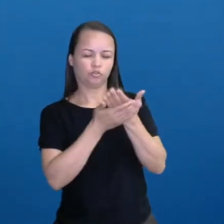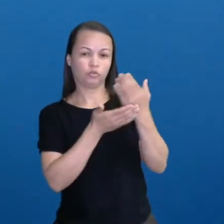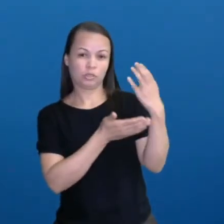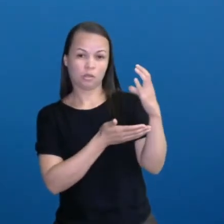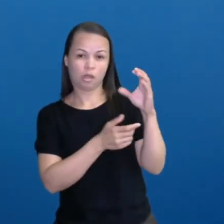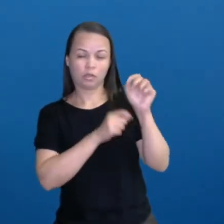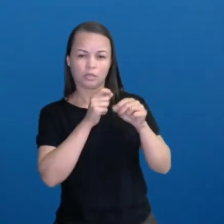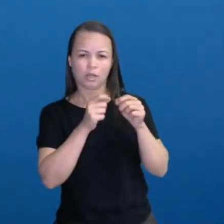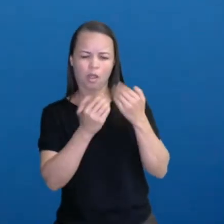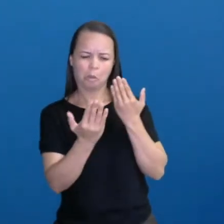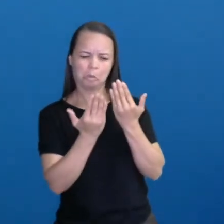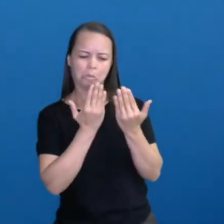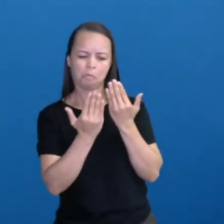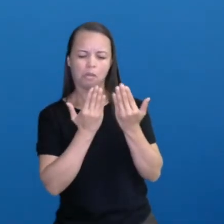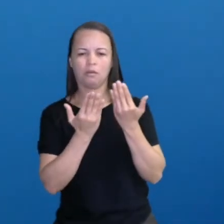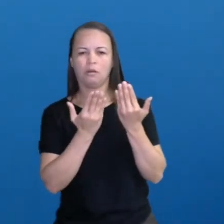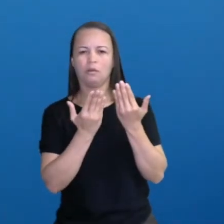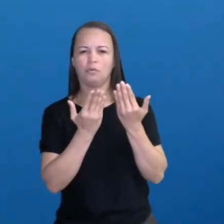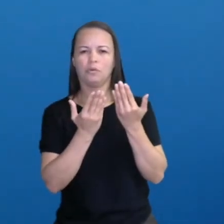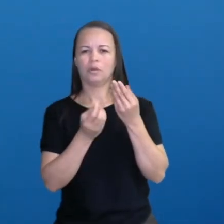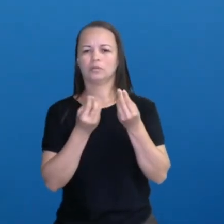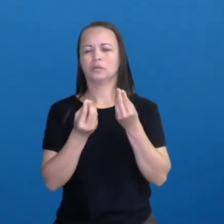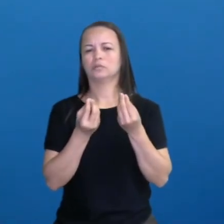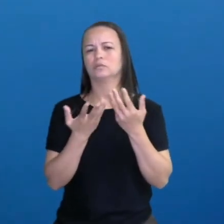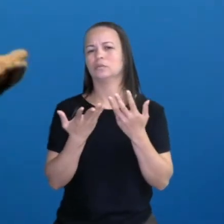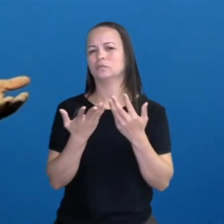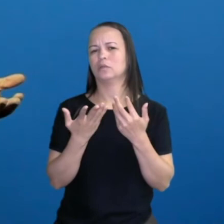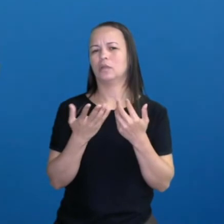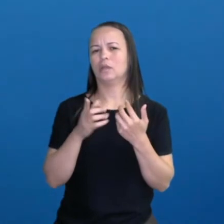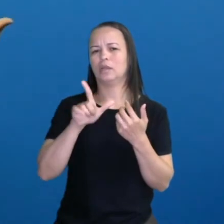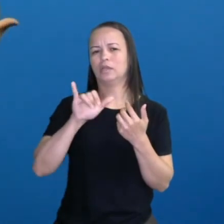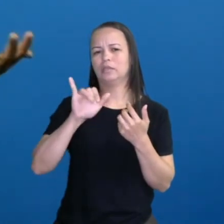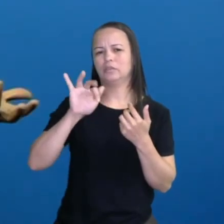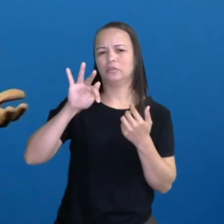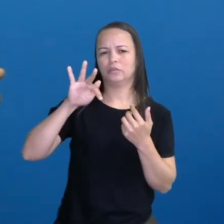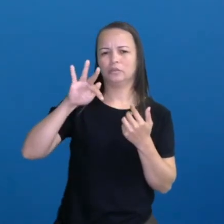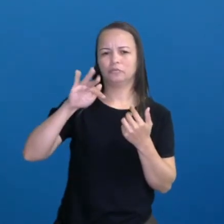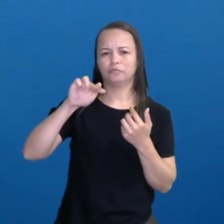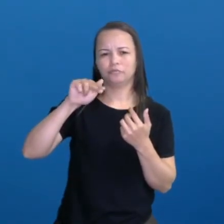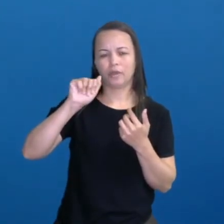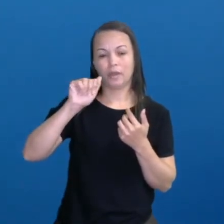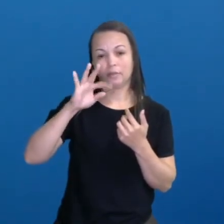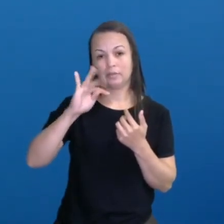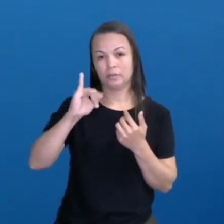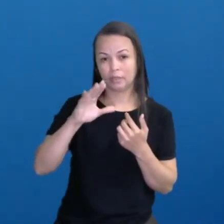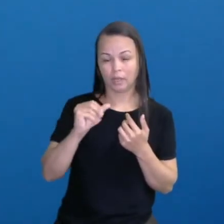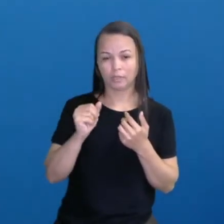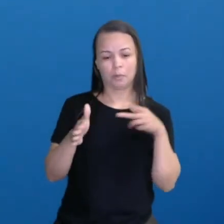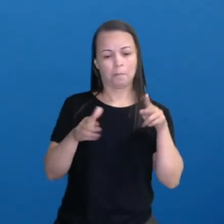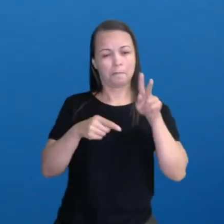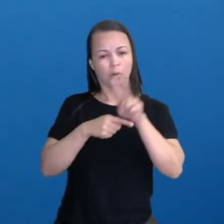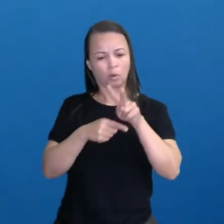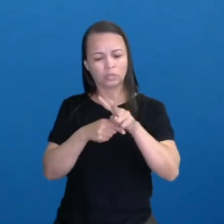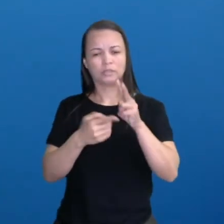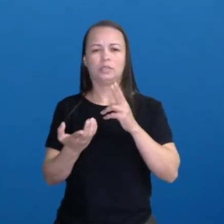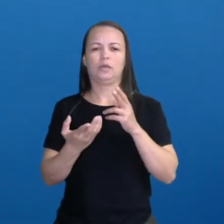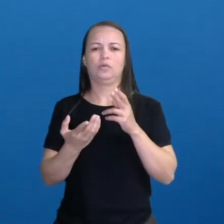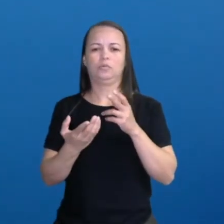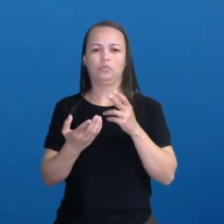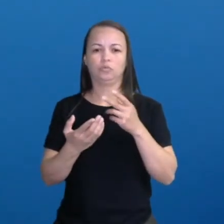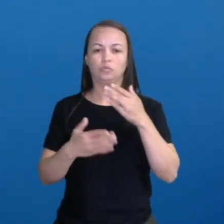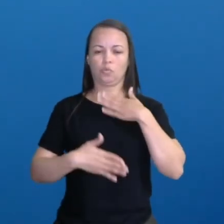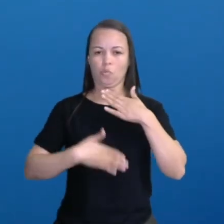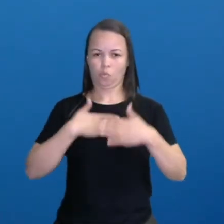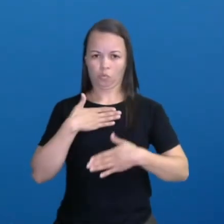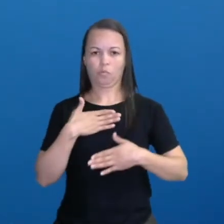do apêndice a uma função também linfática, uma função também imunológica, uma função de proteção imunológica, tá? Associada ao nosso